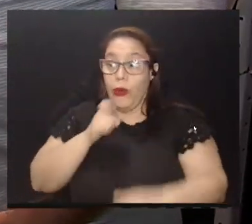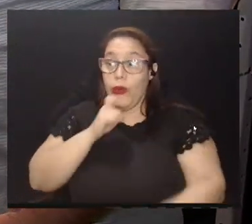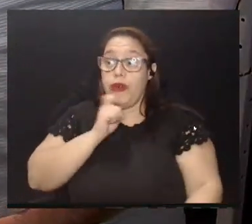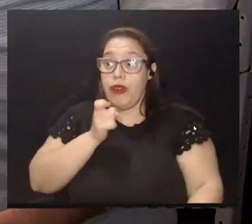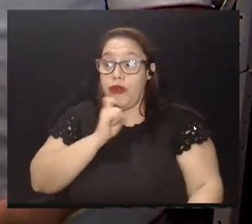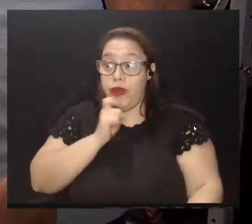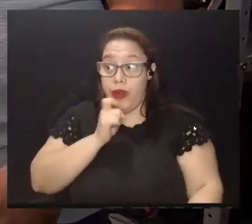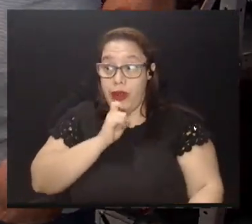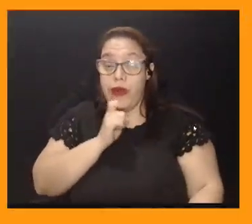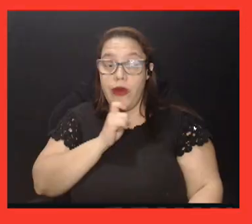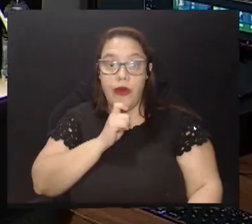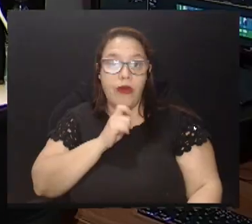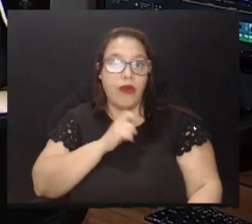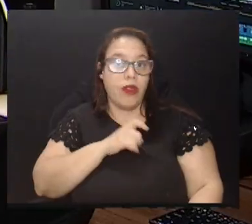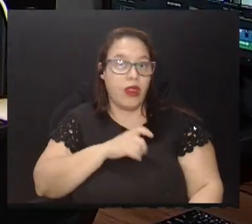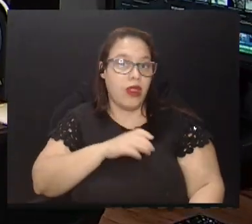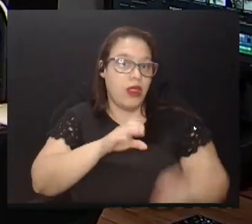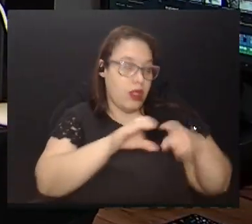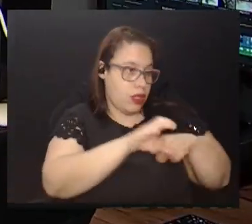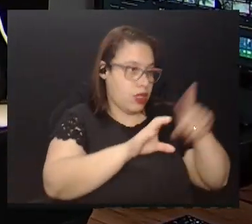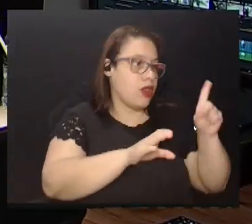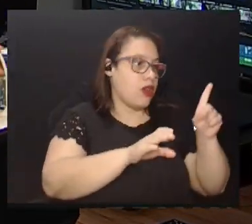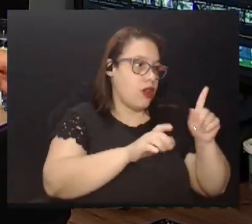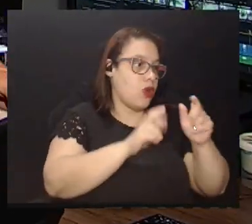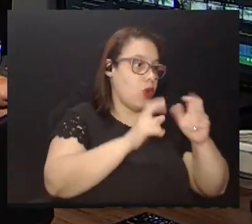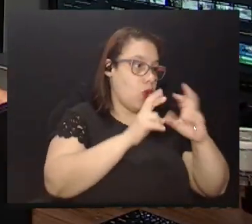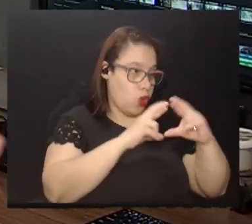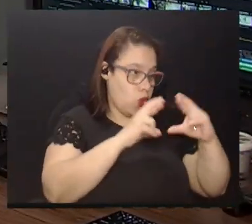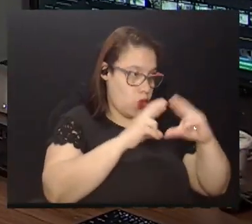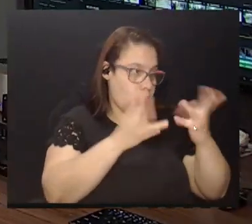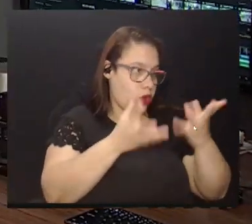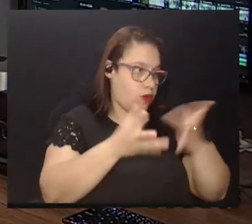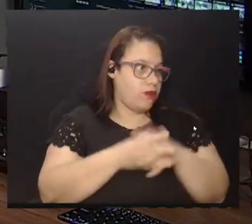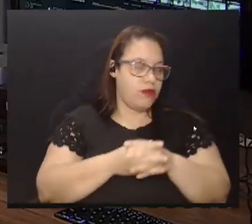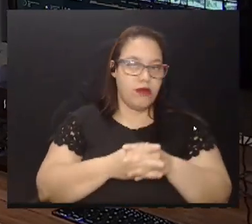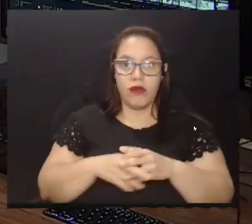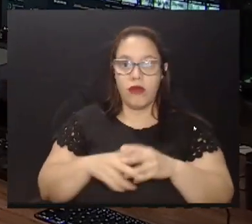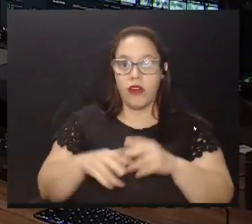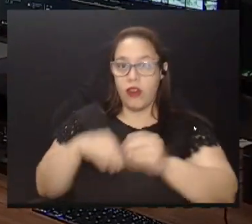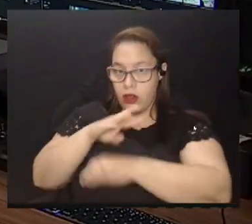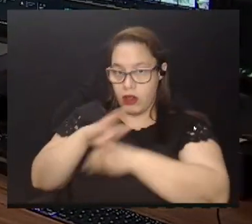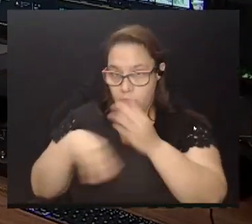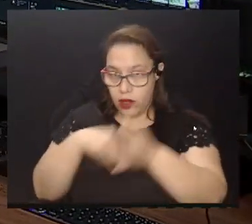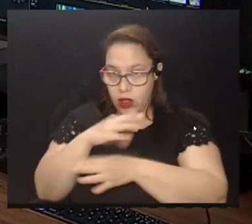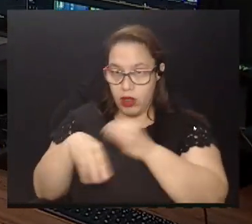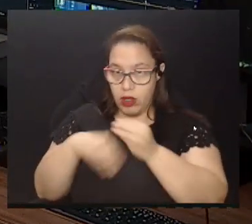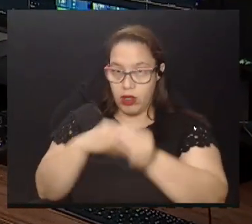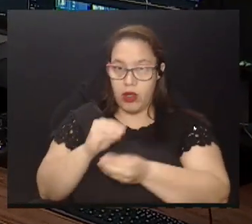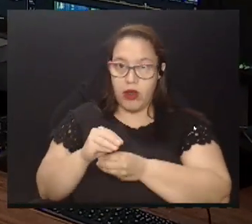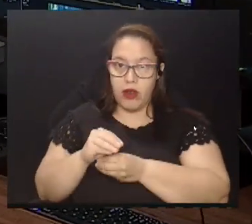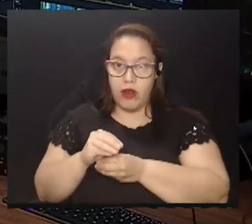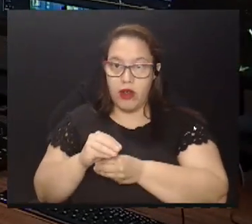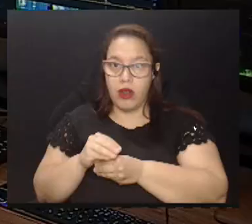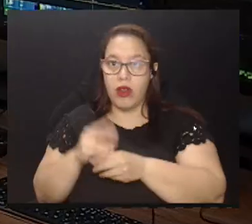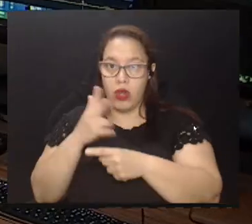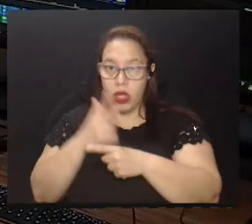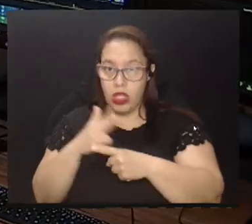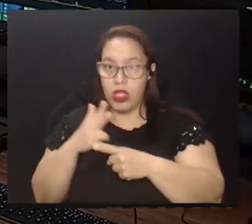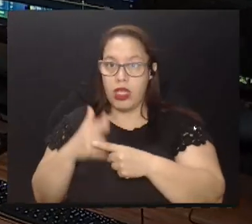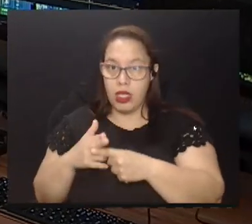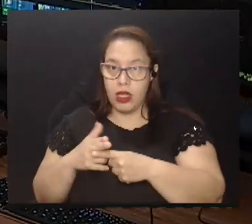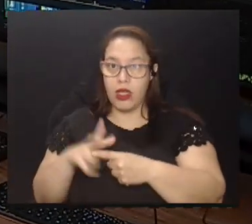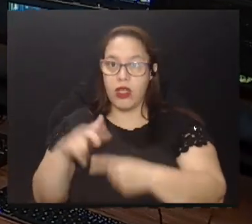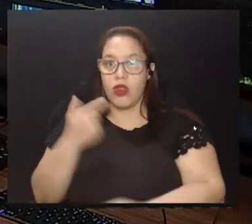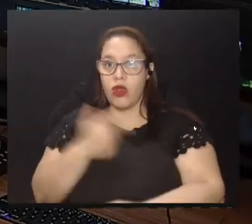torna independente do Google. Bom, então aqui é uma sala mista, ela é uma sala que funciona como sala de edição dos nossos projetos, mas